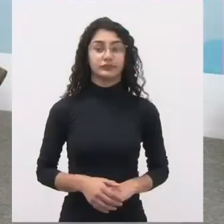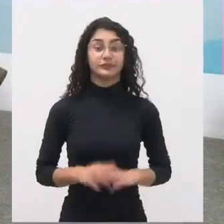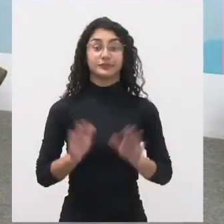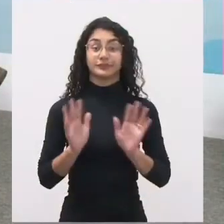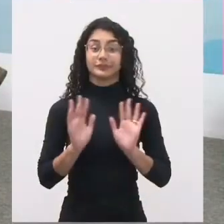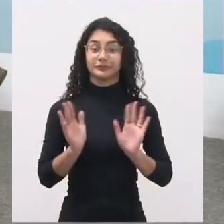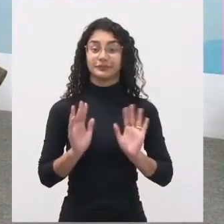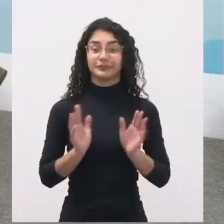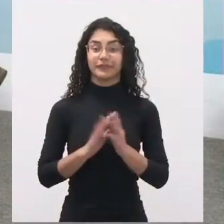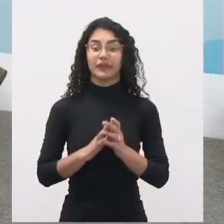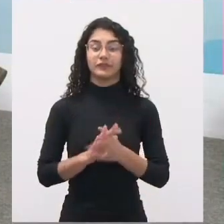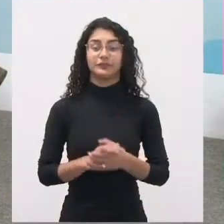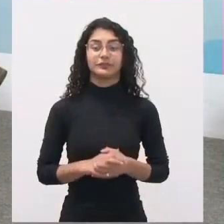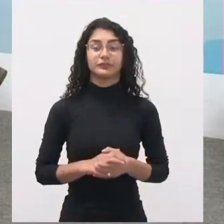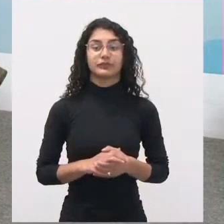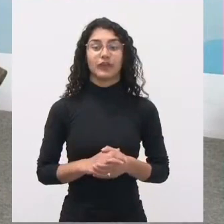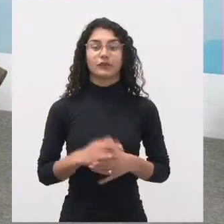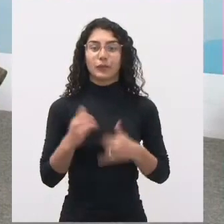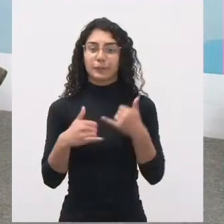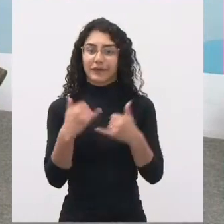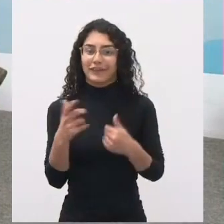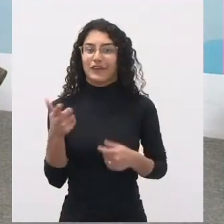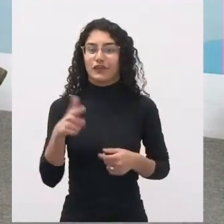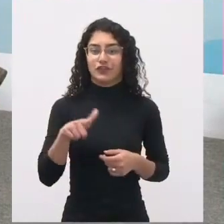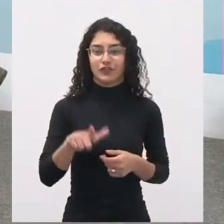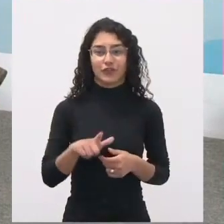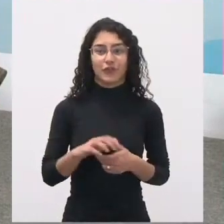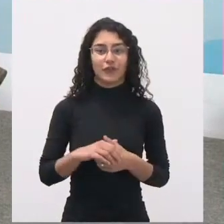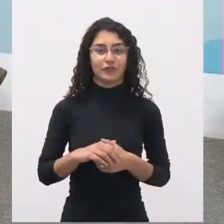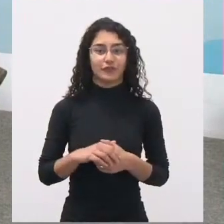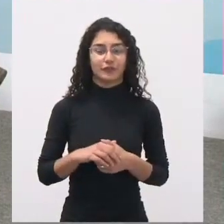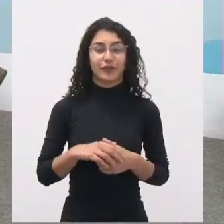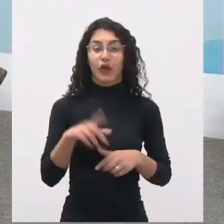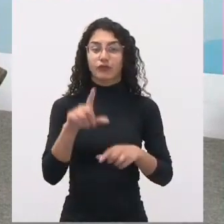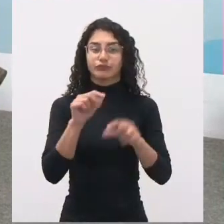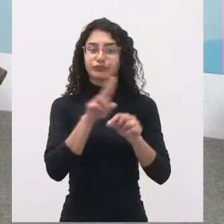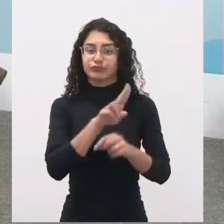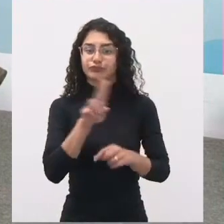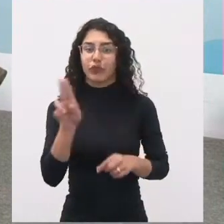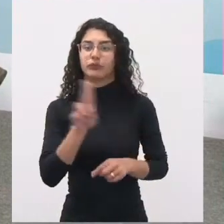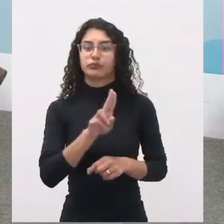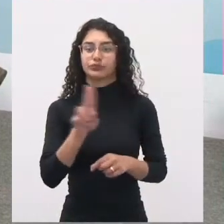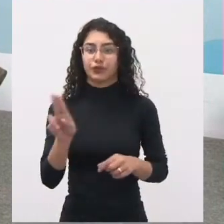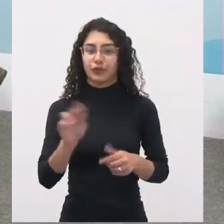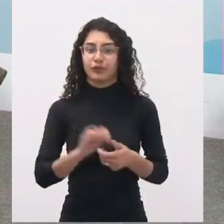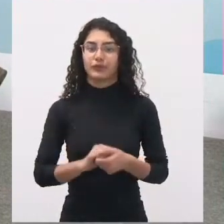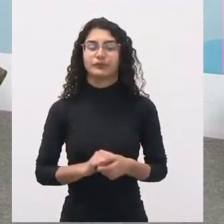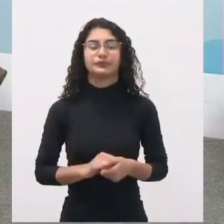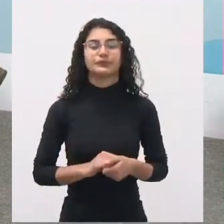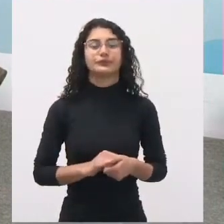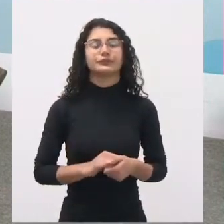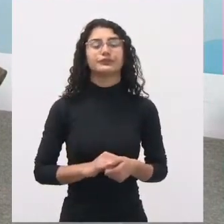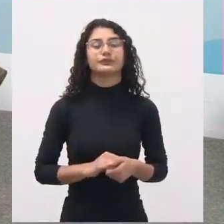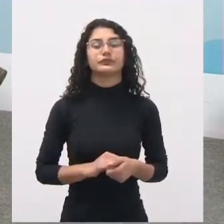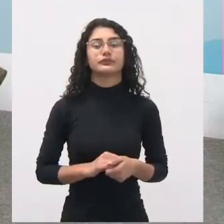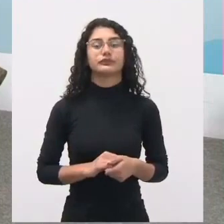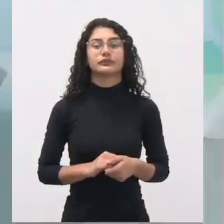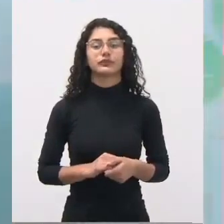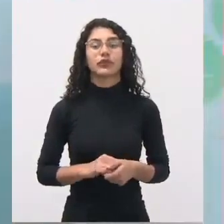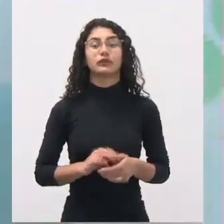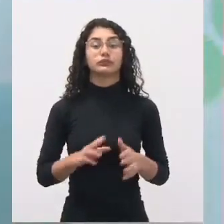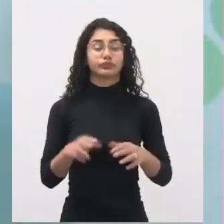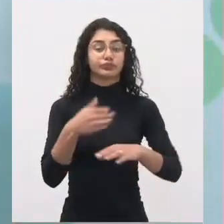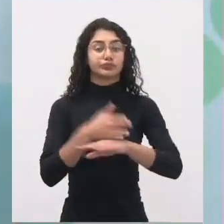Olá, eu vou fazer uma brincadeira de novo, Lu, fazer chamada oral aqui. Vou olhar quem está aqui e fazer chamada oral para os